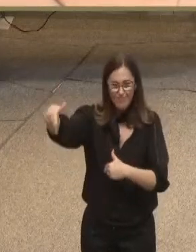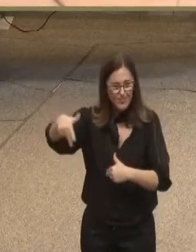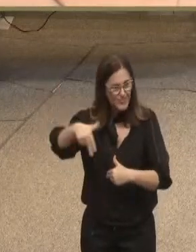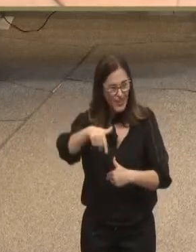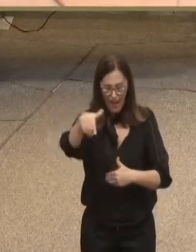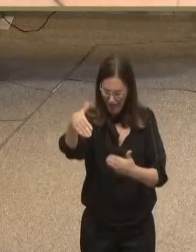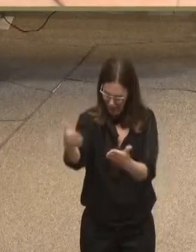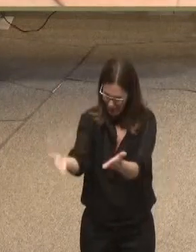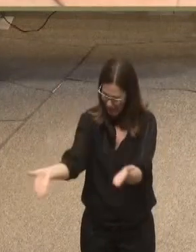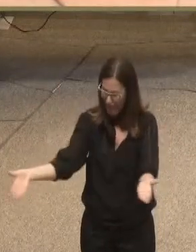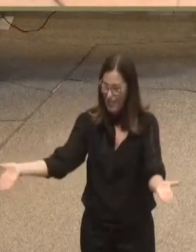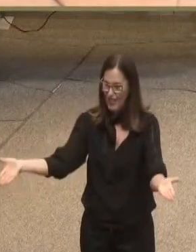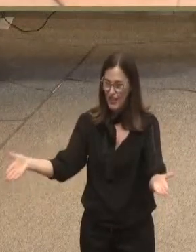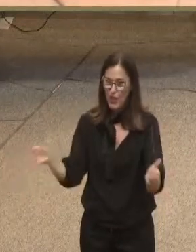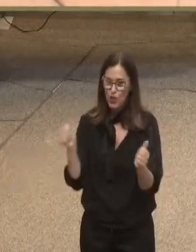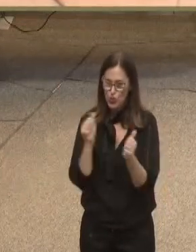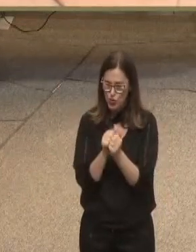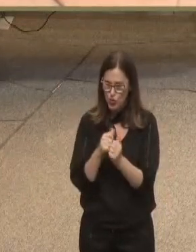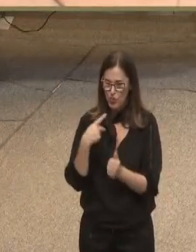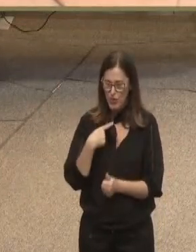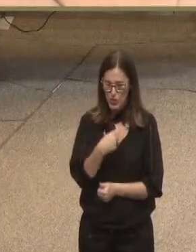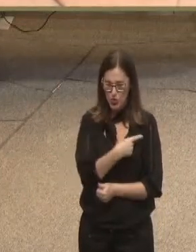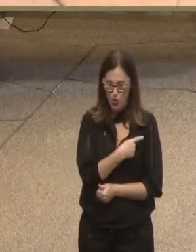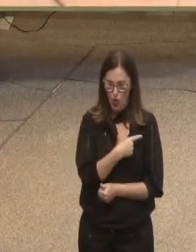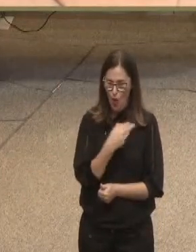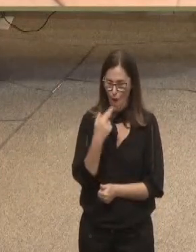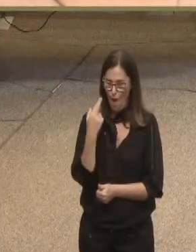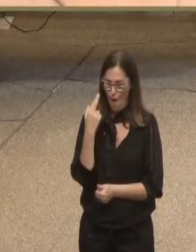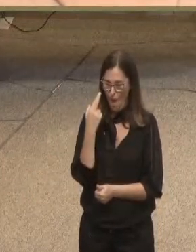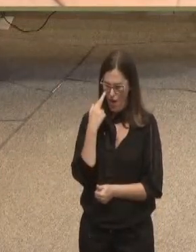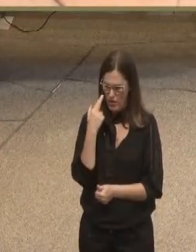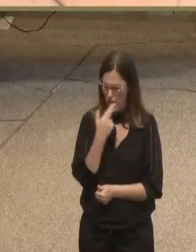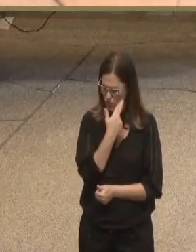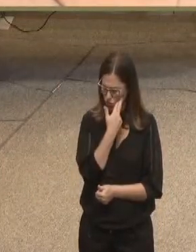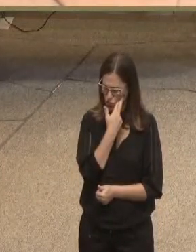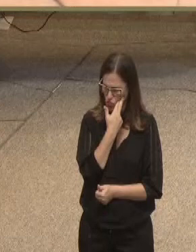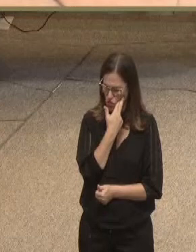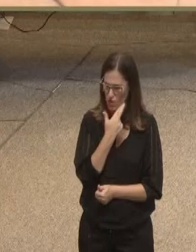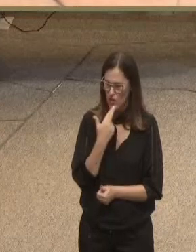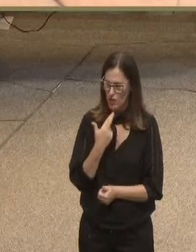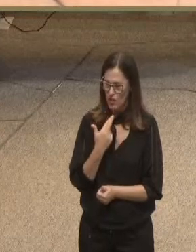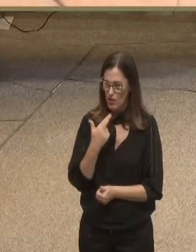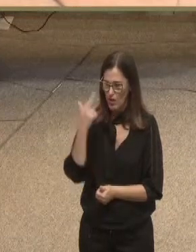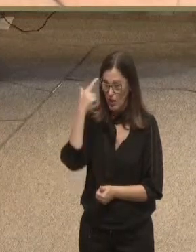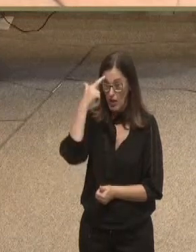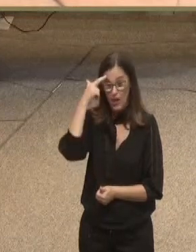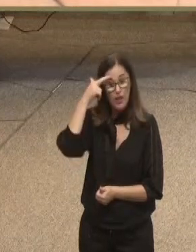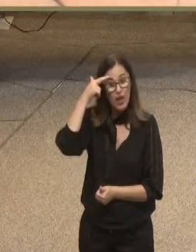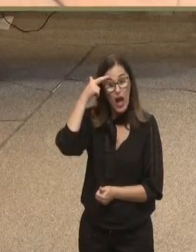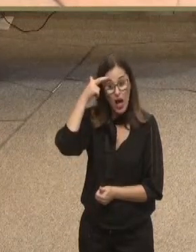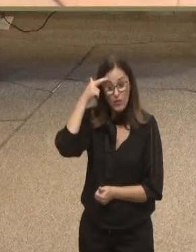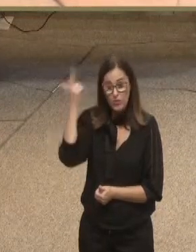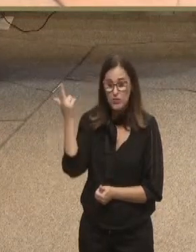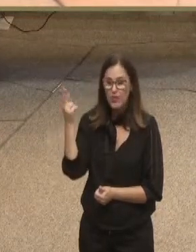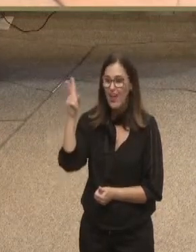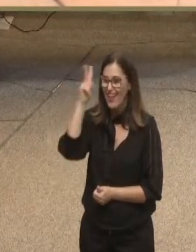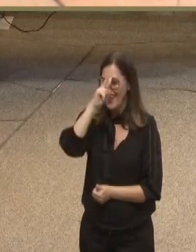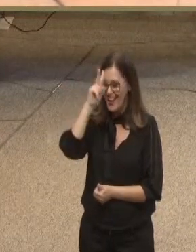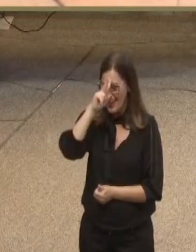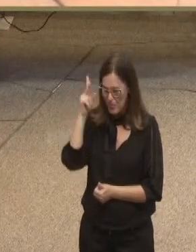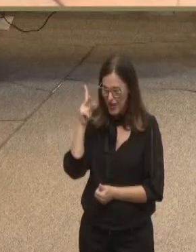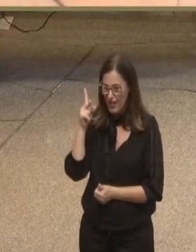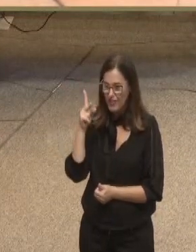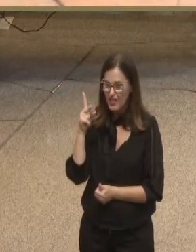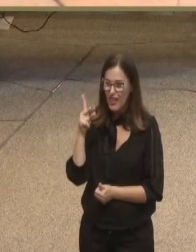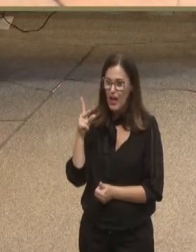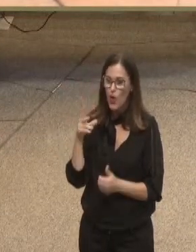vir à frente. Estarei com o pastor Renato aqui para recebê-los, para juntos orarmos ao Senhor, lembrando da caravana que está